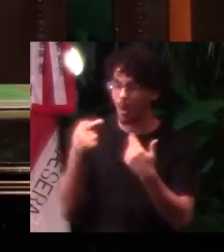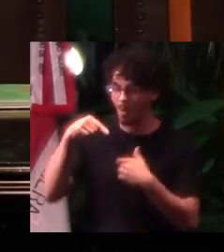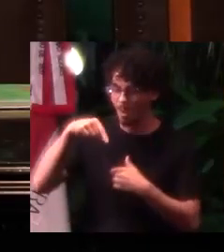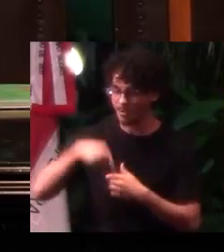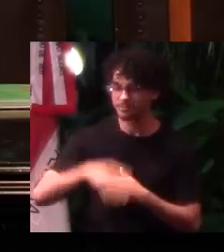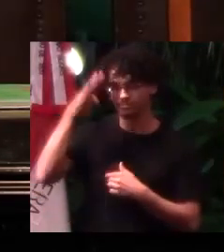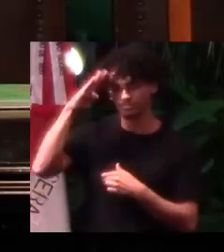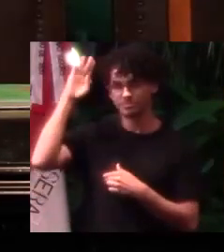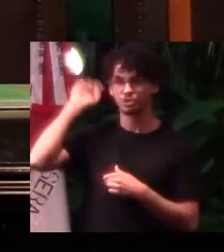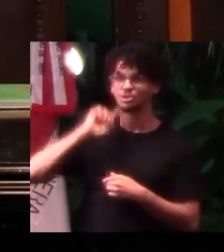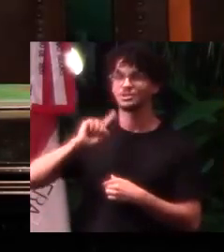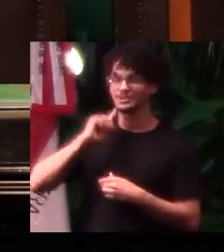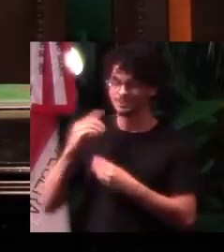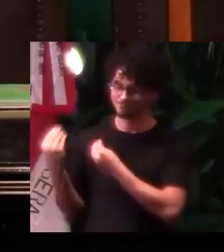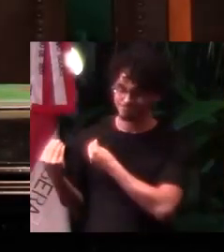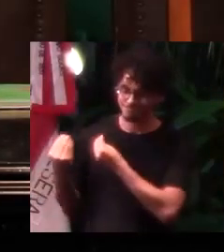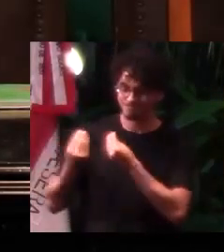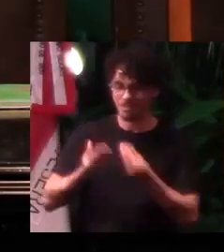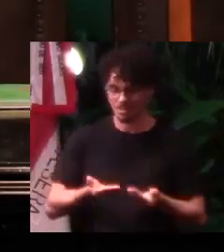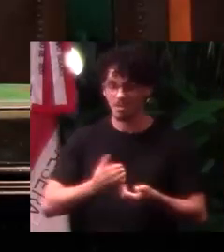história, e